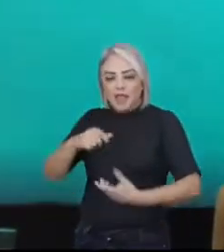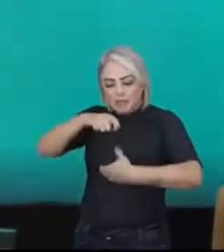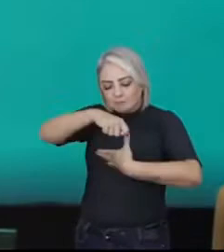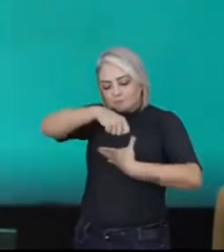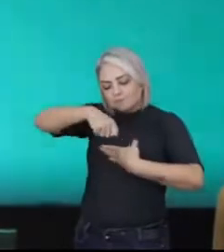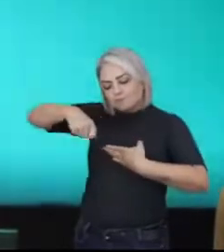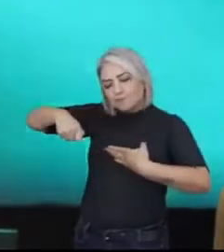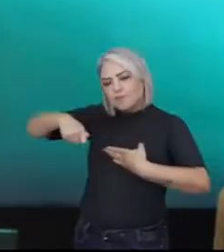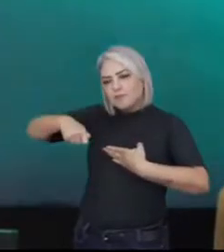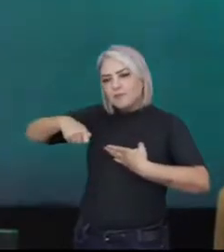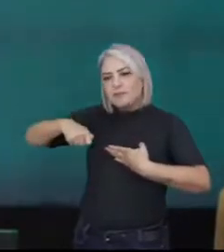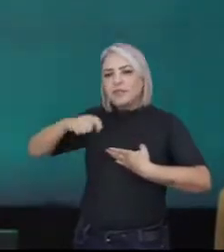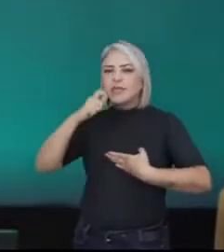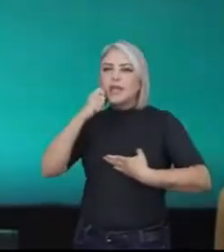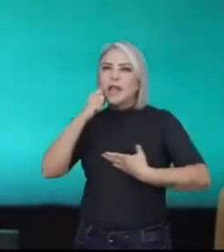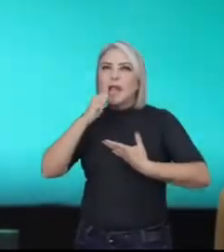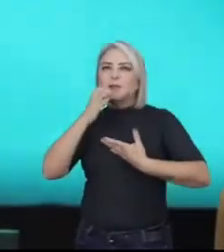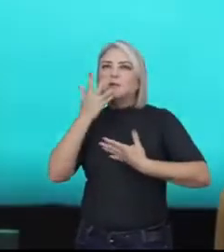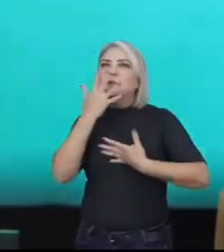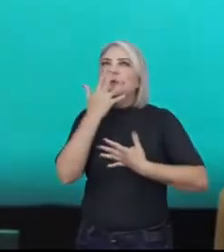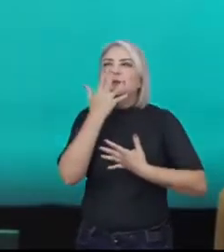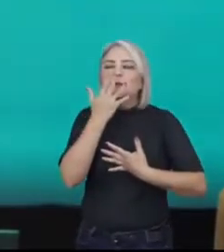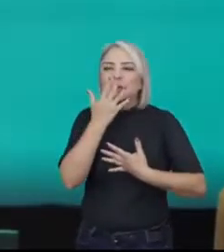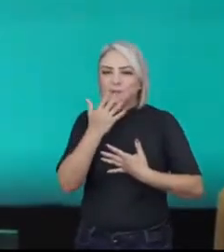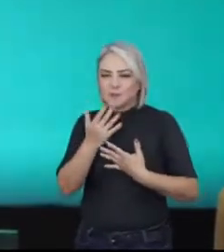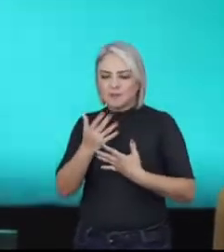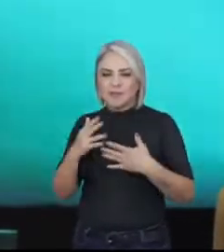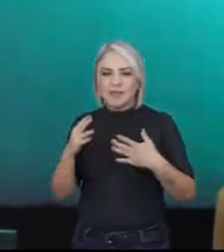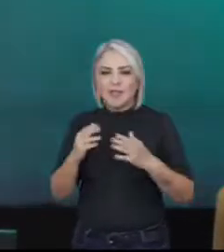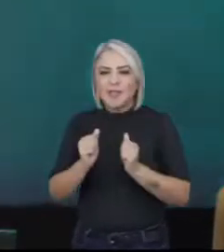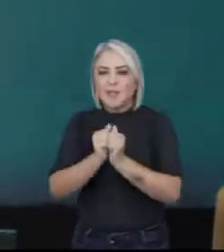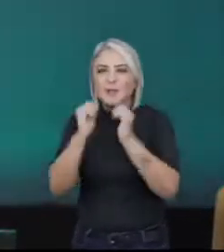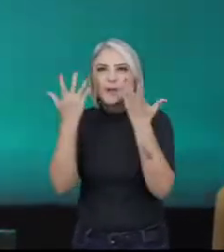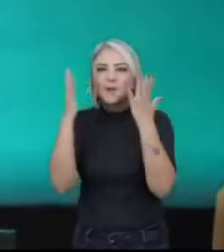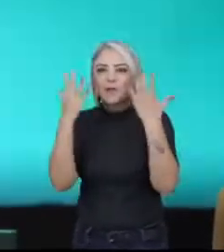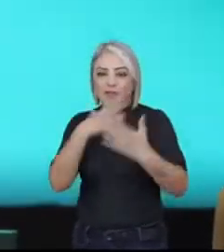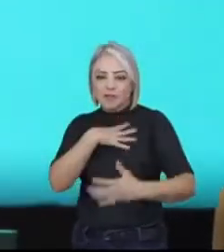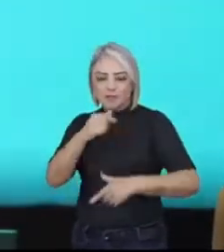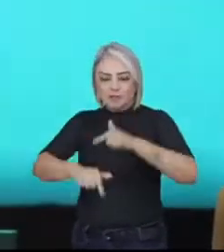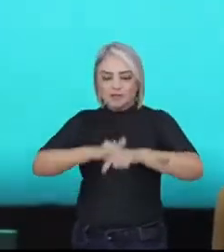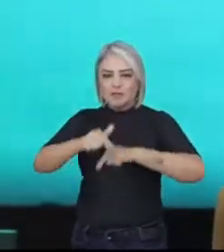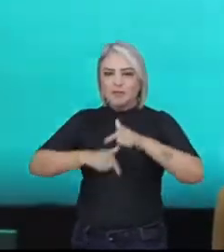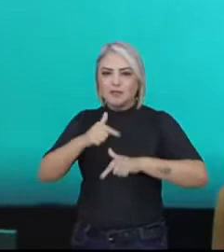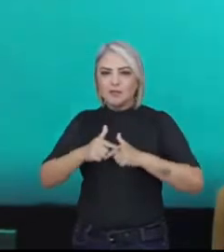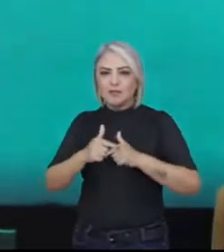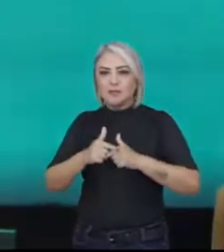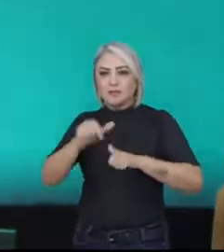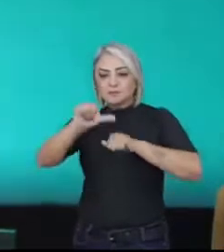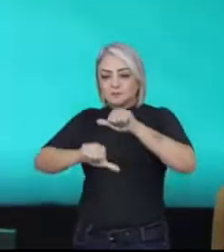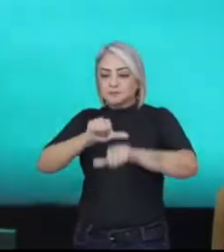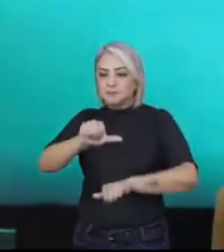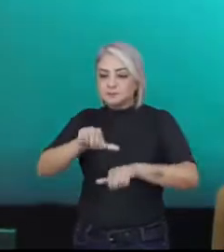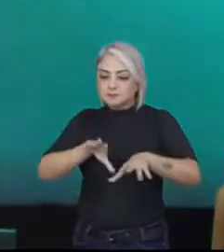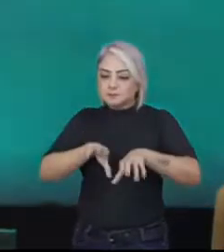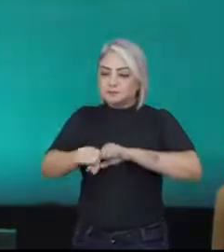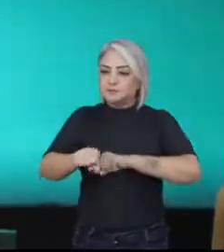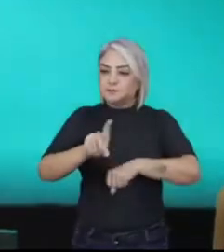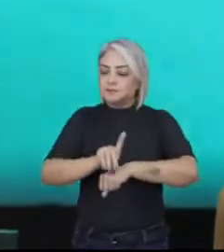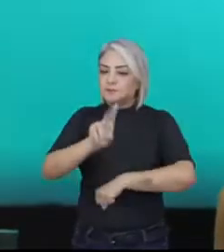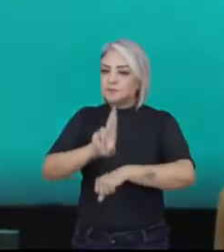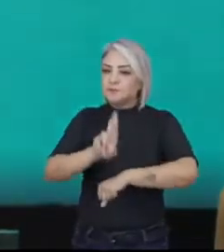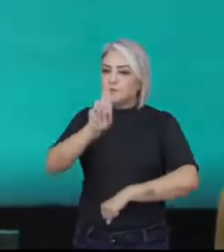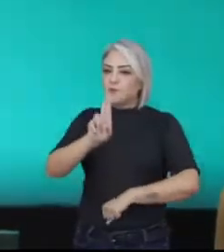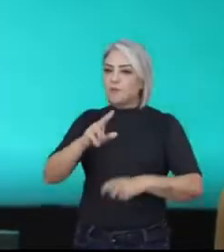cores. É comemorar junto com os filhos dos trabalhadores que se tornaram doutores, graças ao ProUni e ao